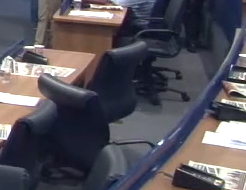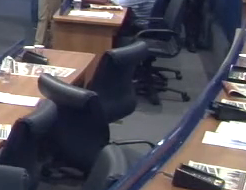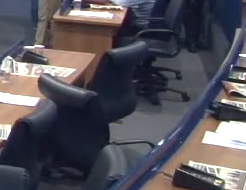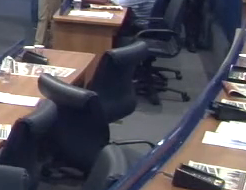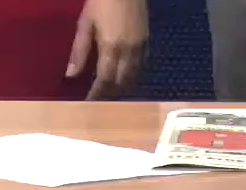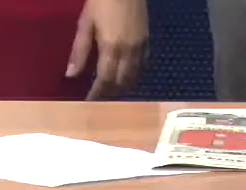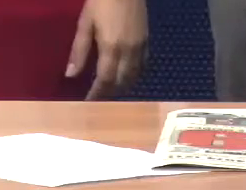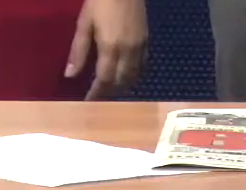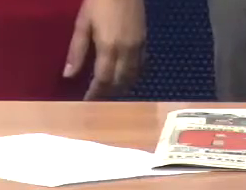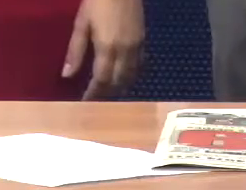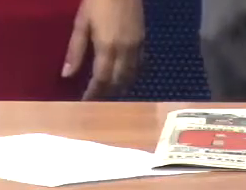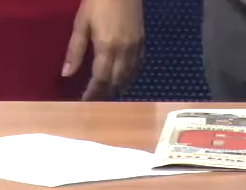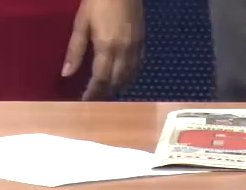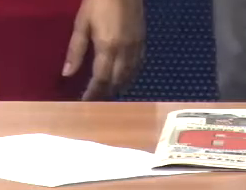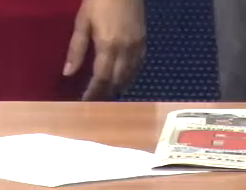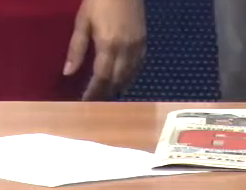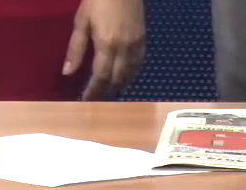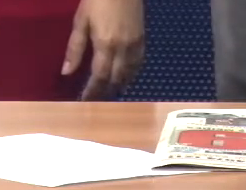Reabertos os trabalhos.